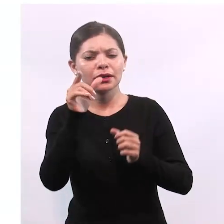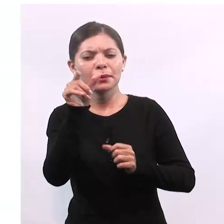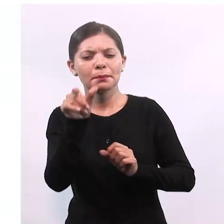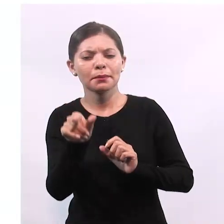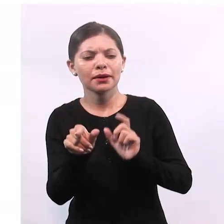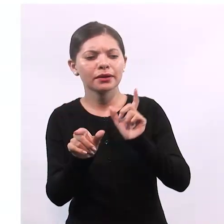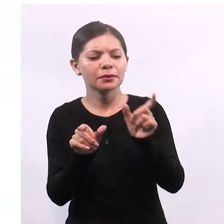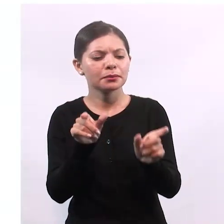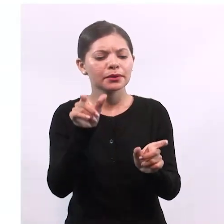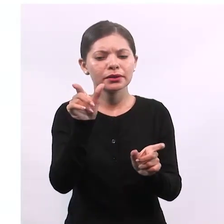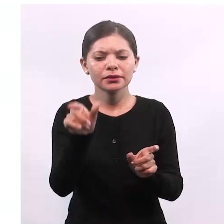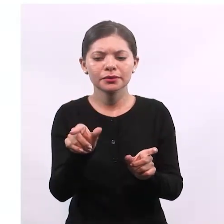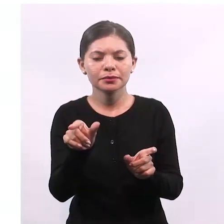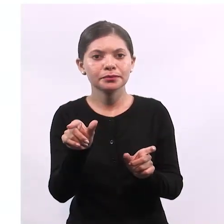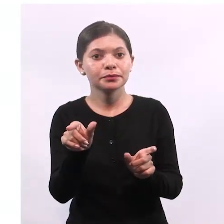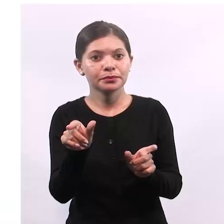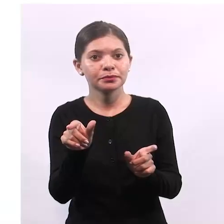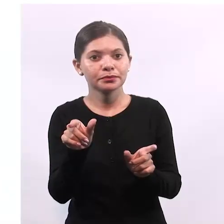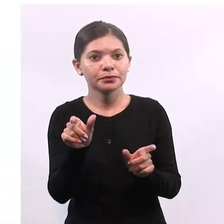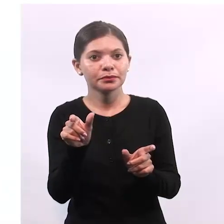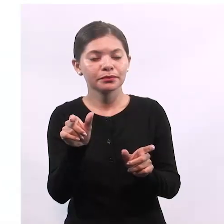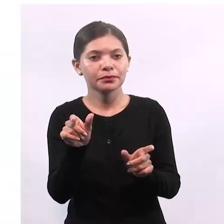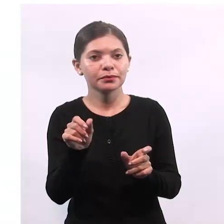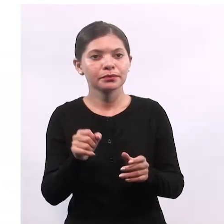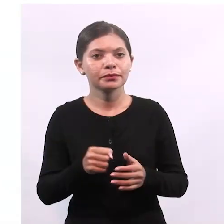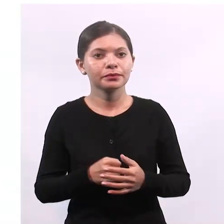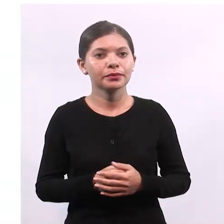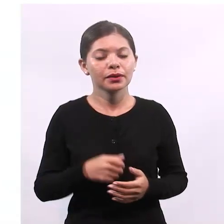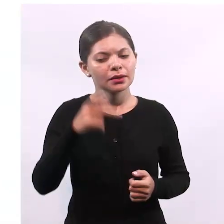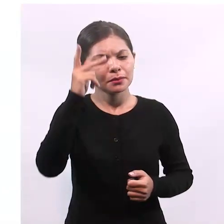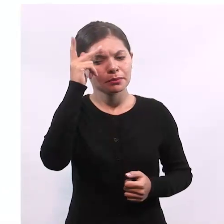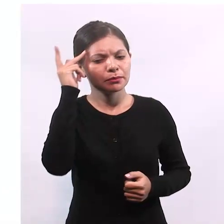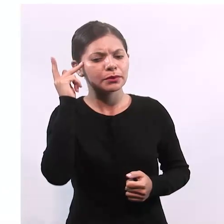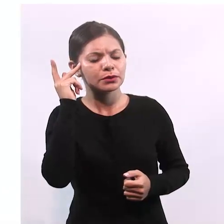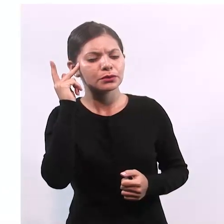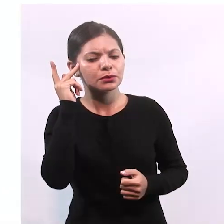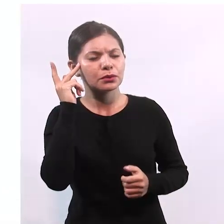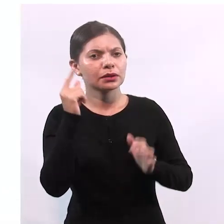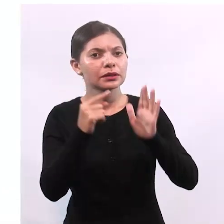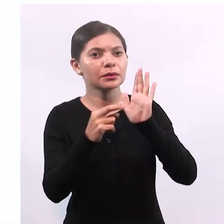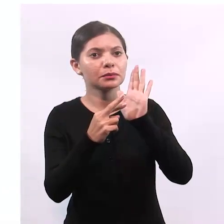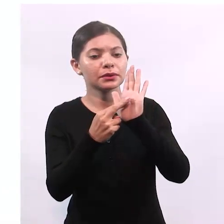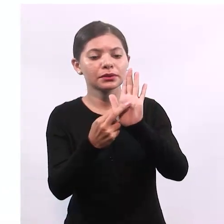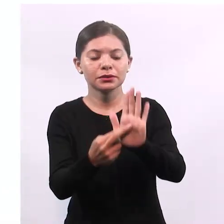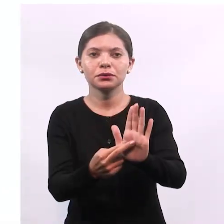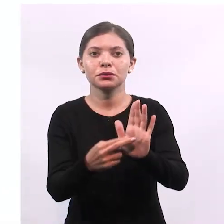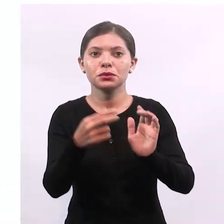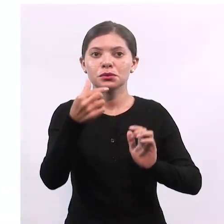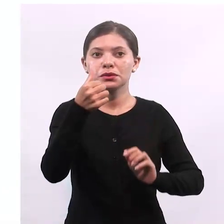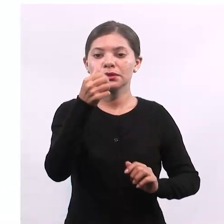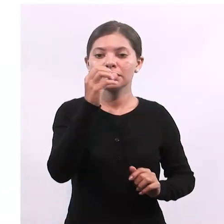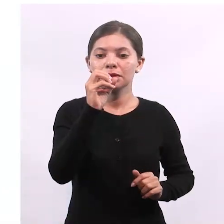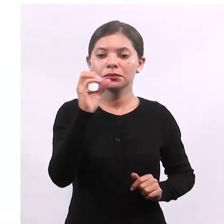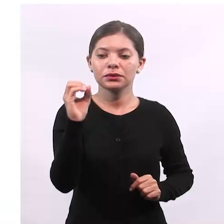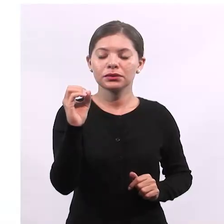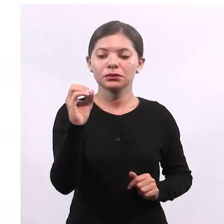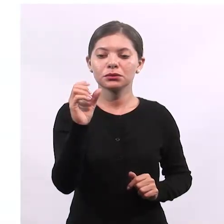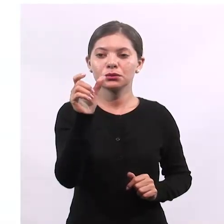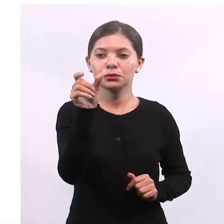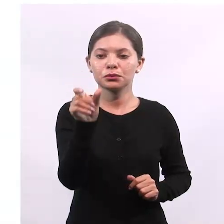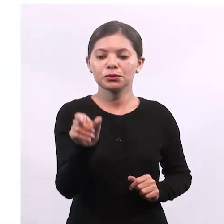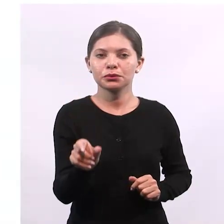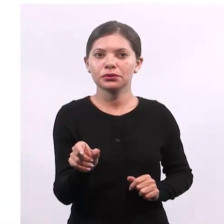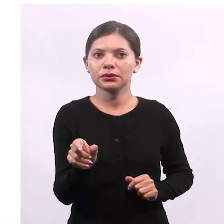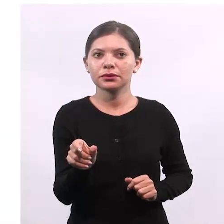Barras múltiplas o autor ele optou por representar o 100% numa única